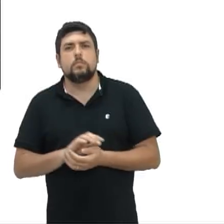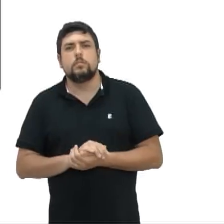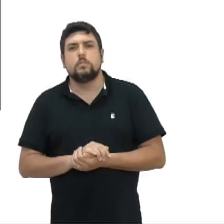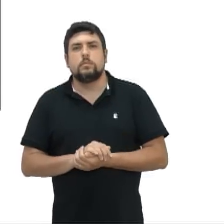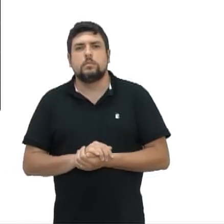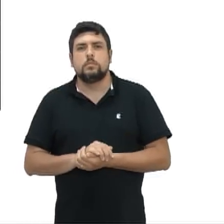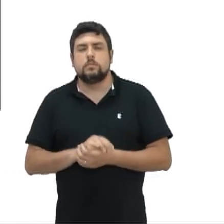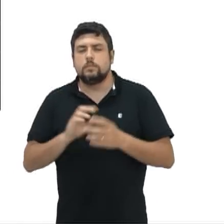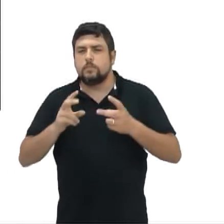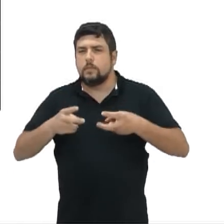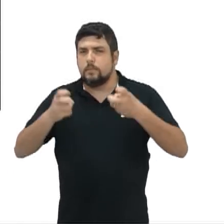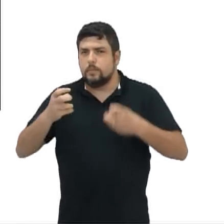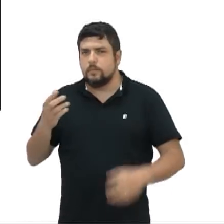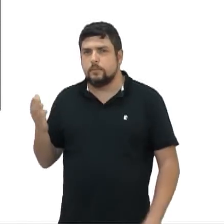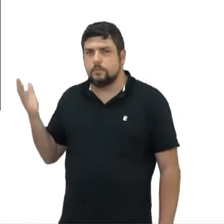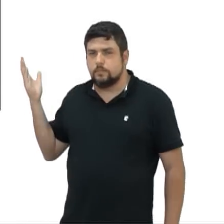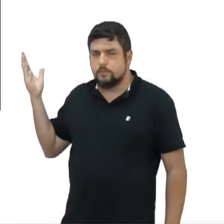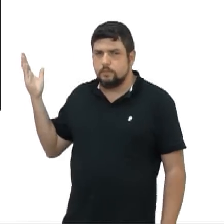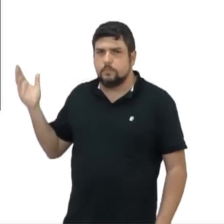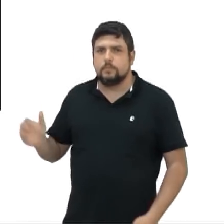repare primeiro na tabela.